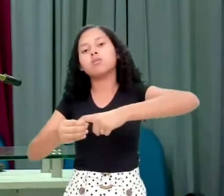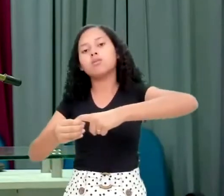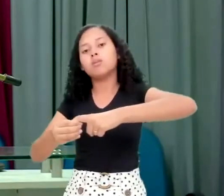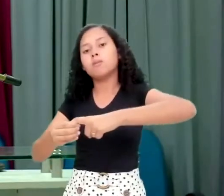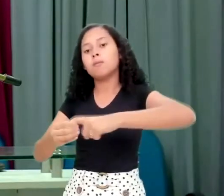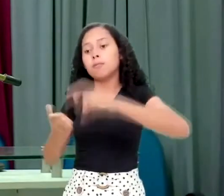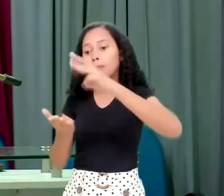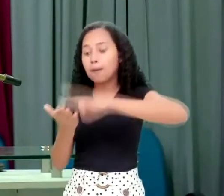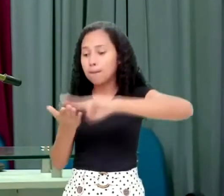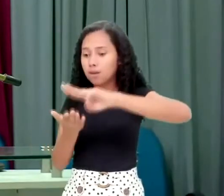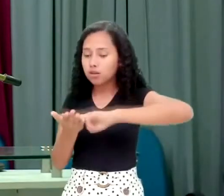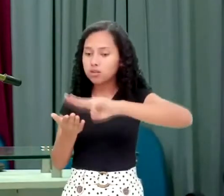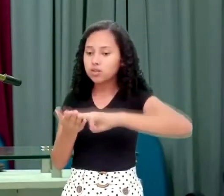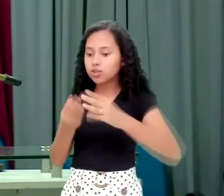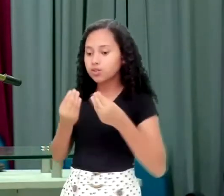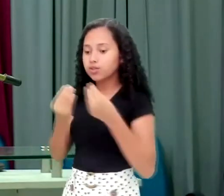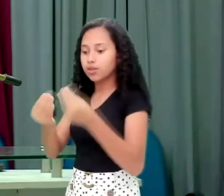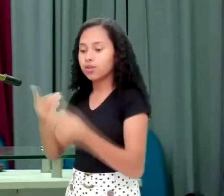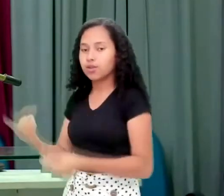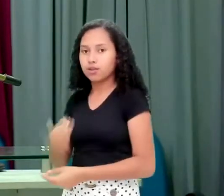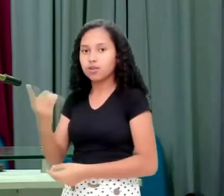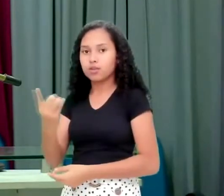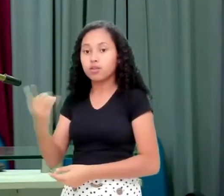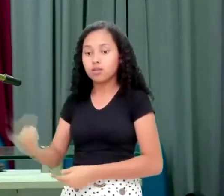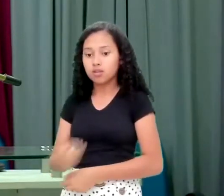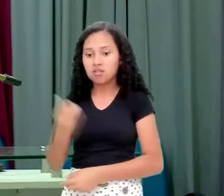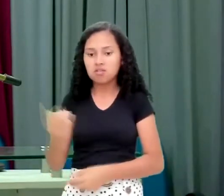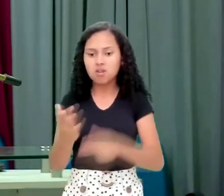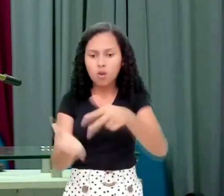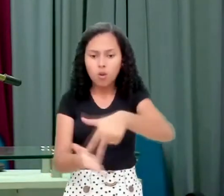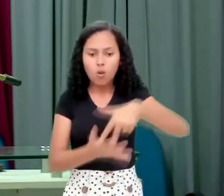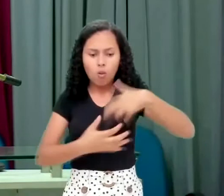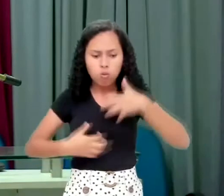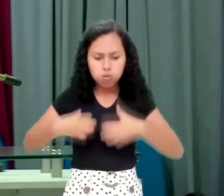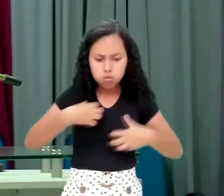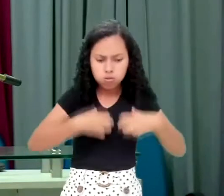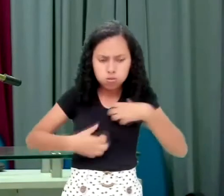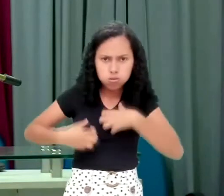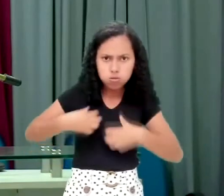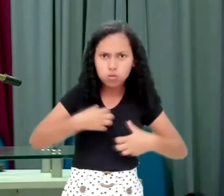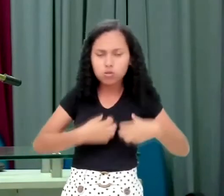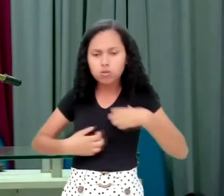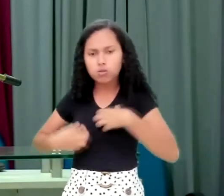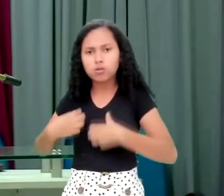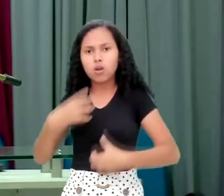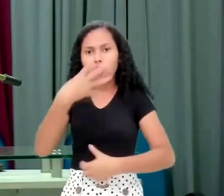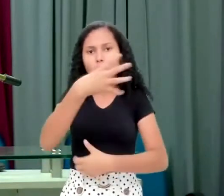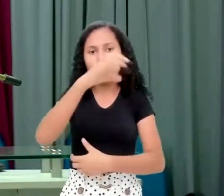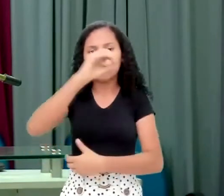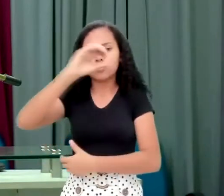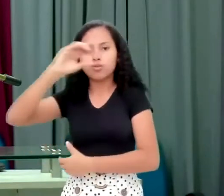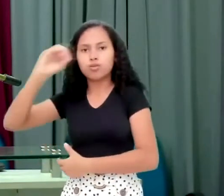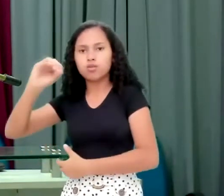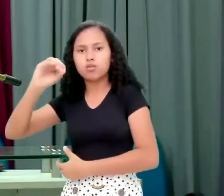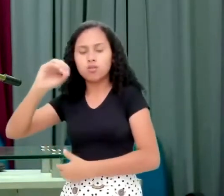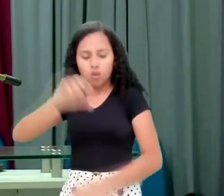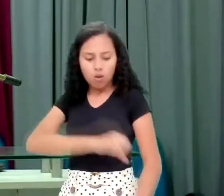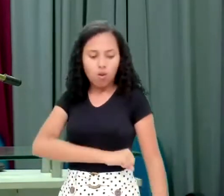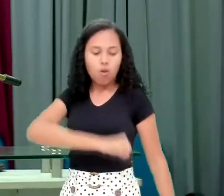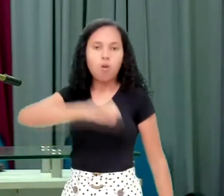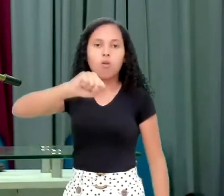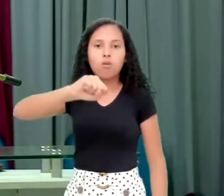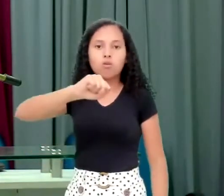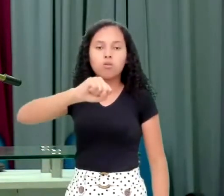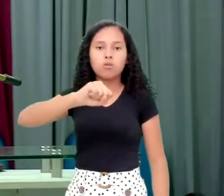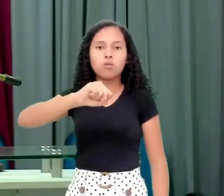essa mensagem. Davi então levanta-se ali furioso, com 400 homens armados, espada